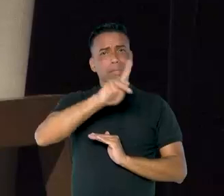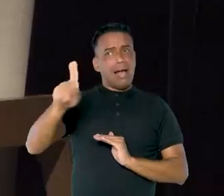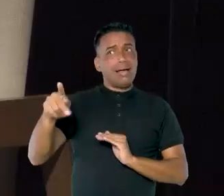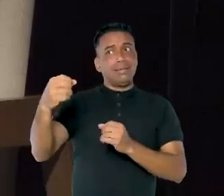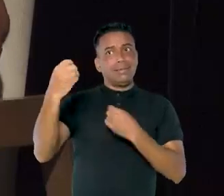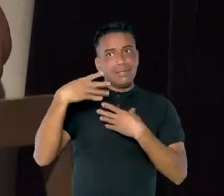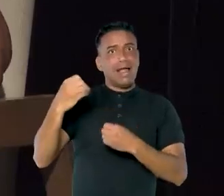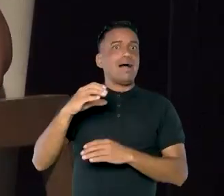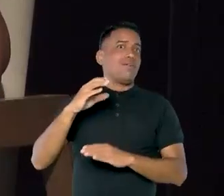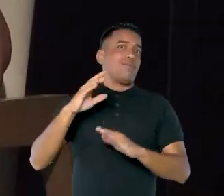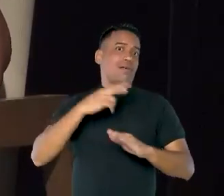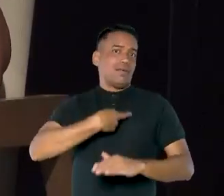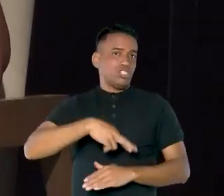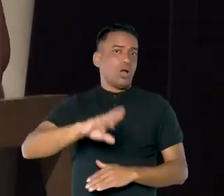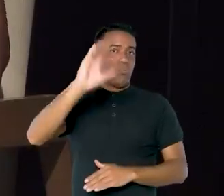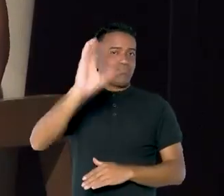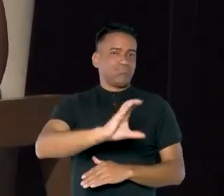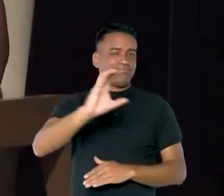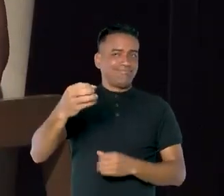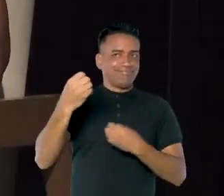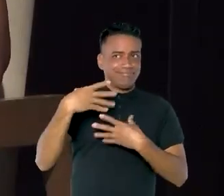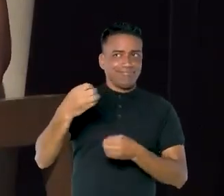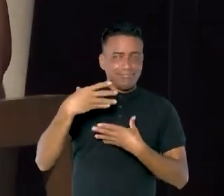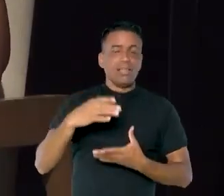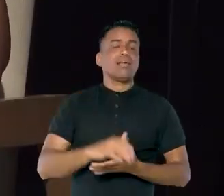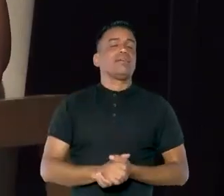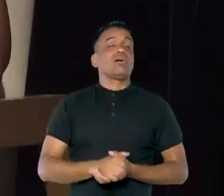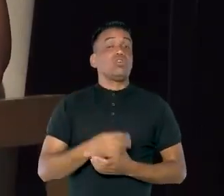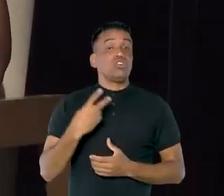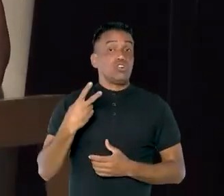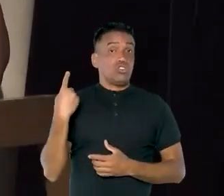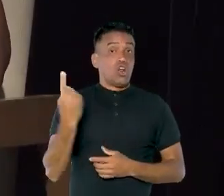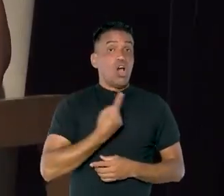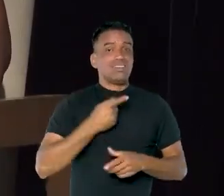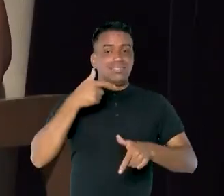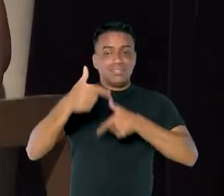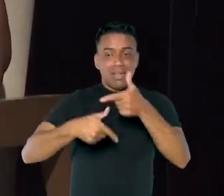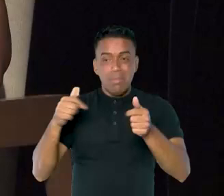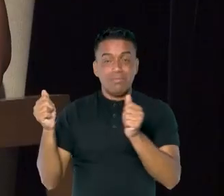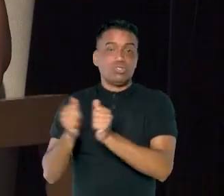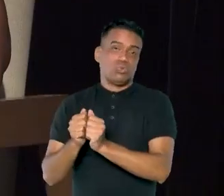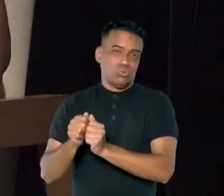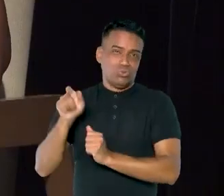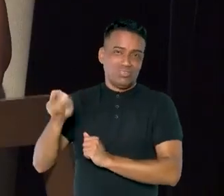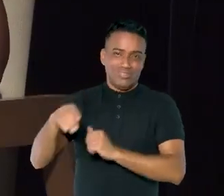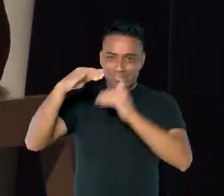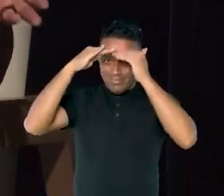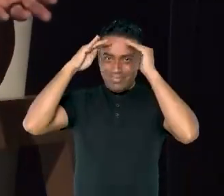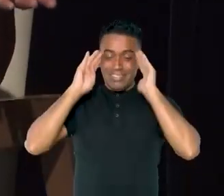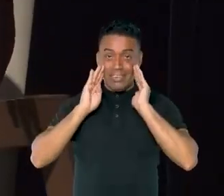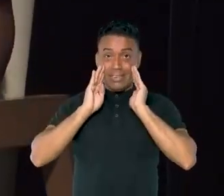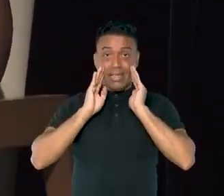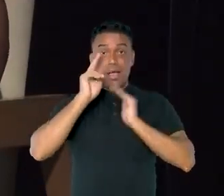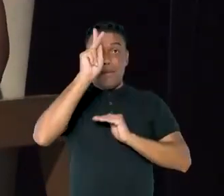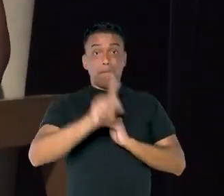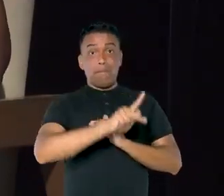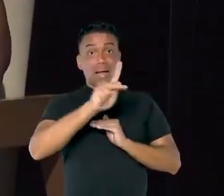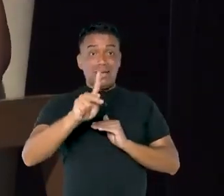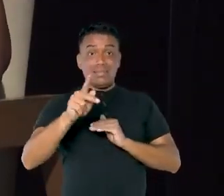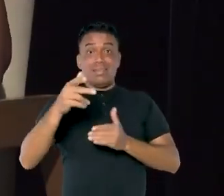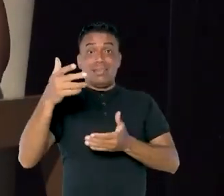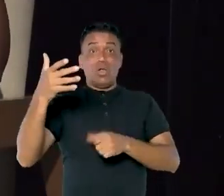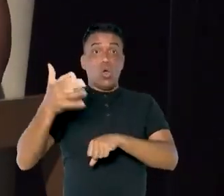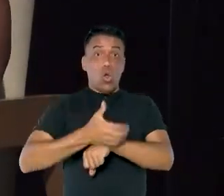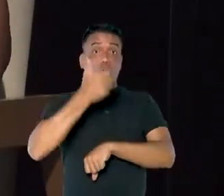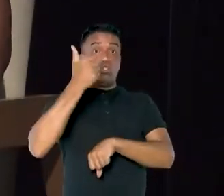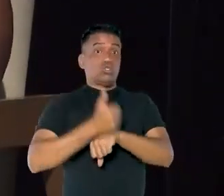e tudo mais. Então, a gente trabalhava com eles. E aí, a gente, ao mesmo tempo que o padre colonizou, né,